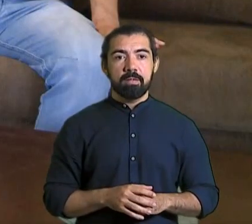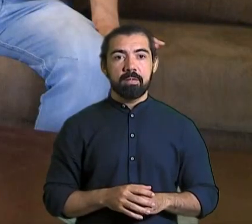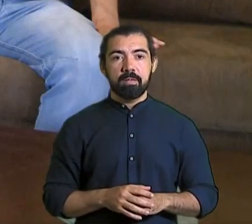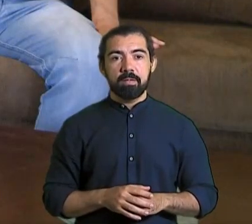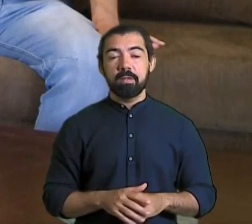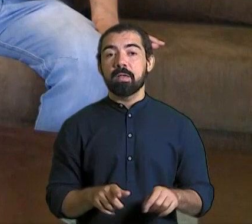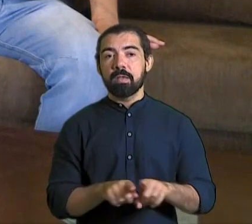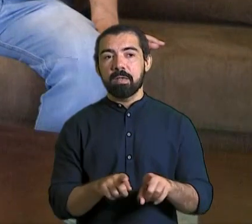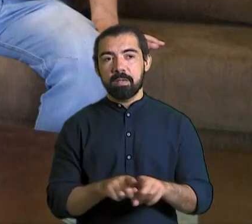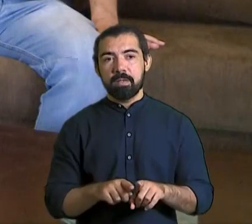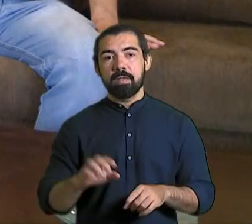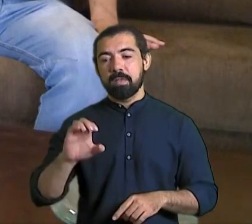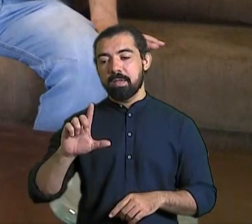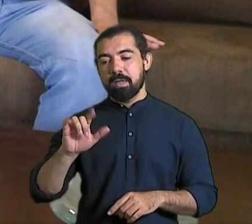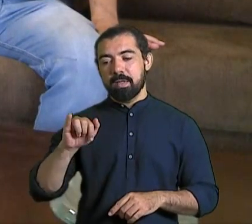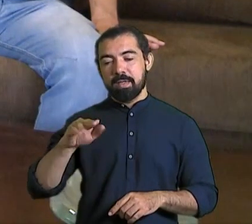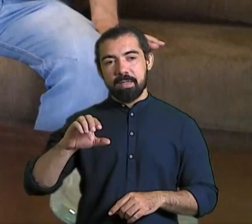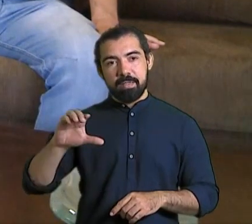numa clínica de raio-x.